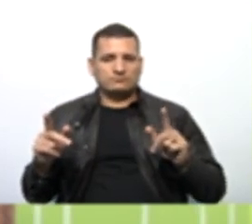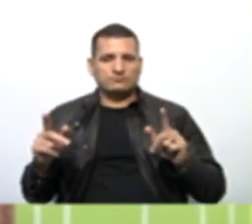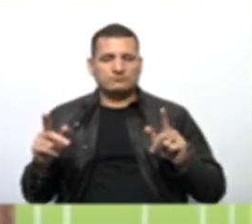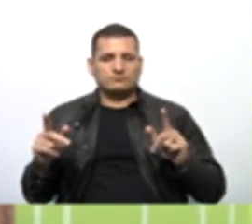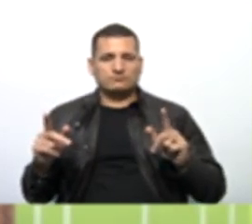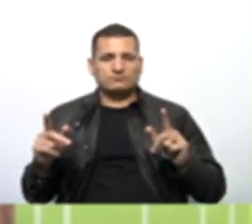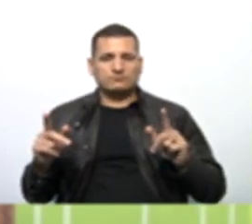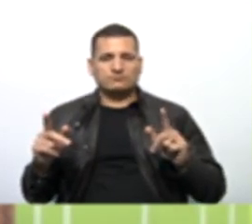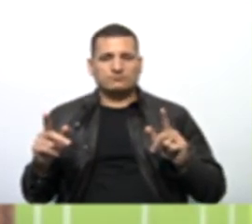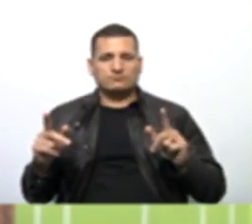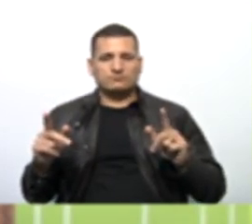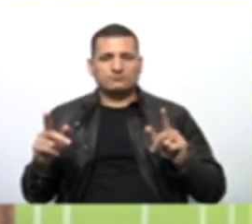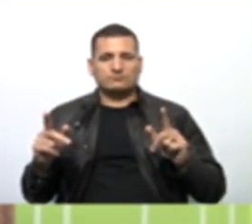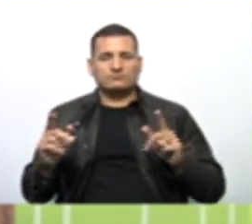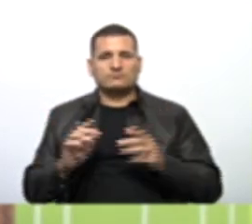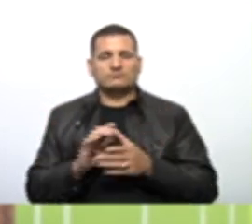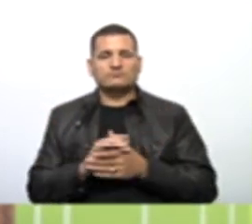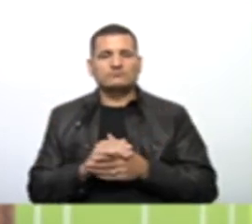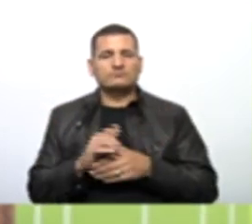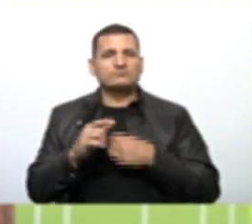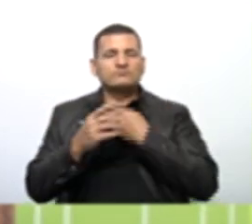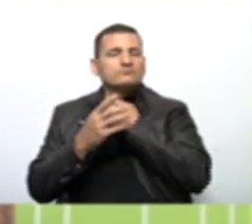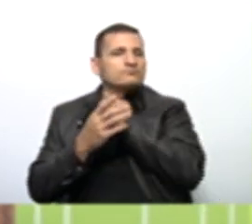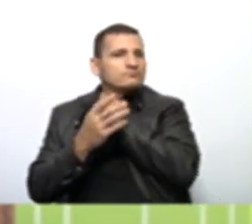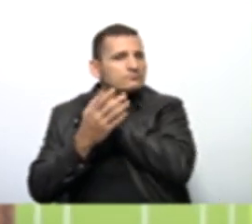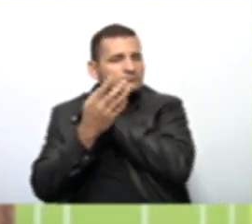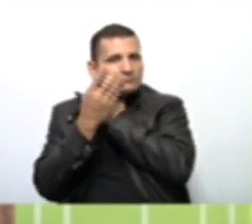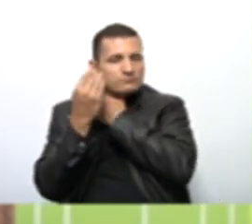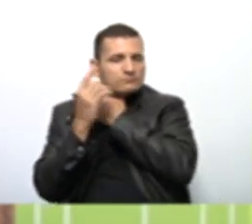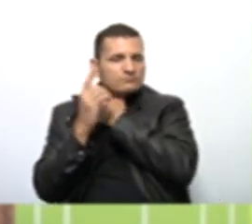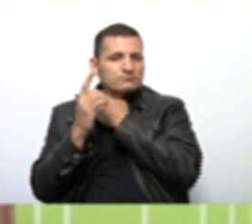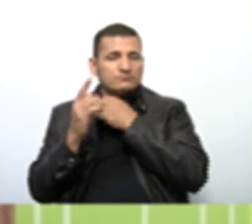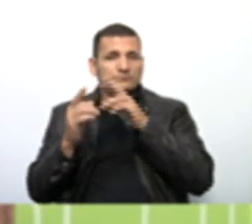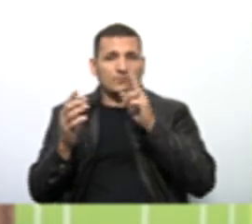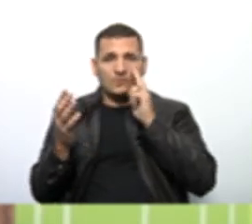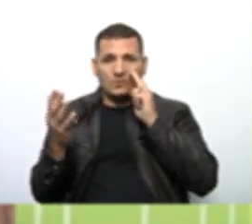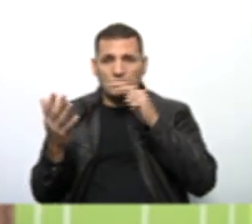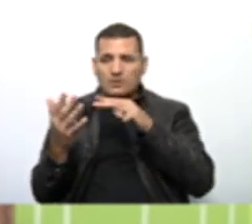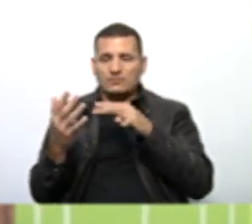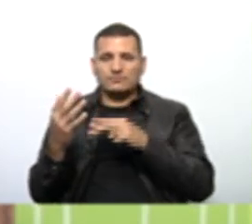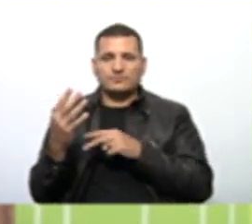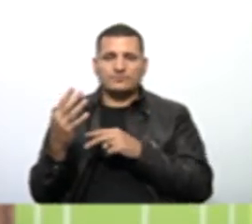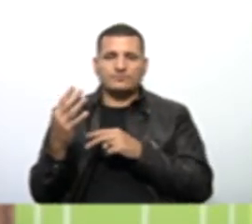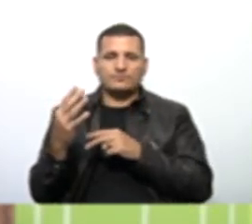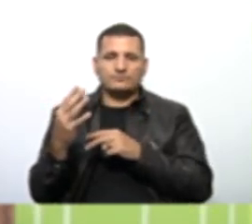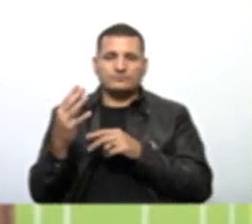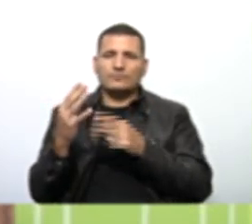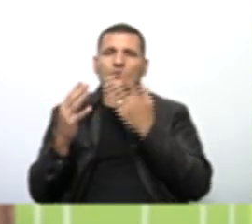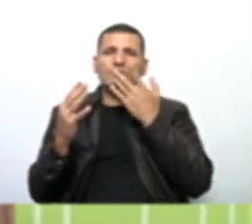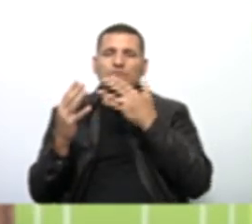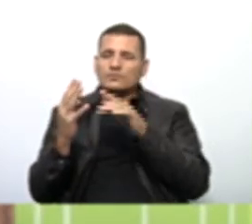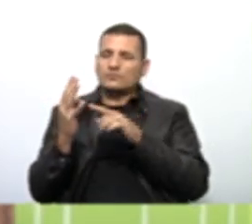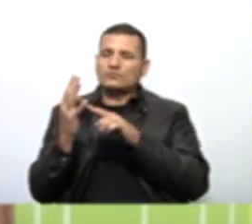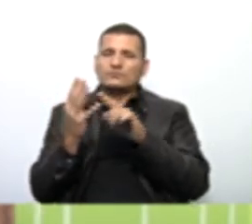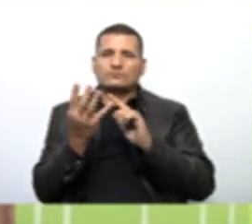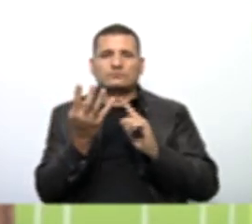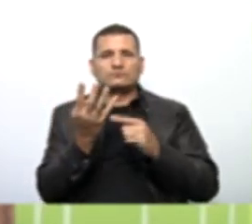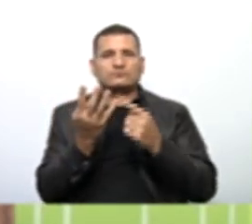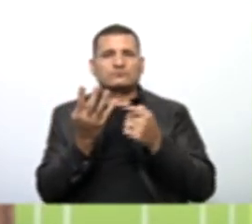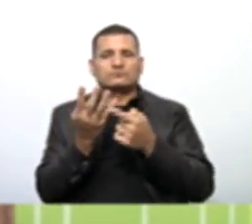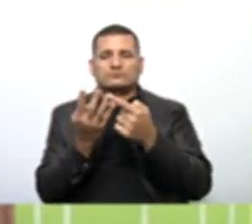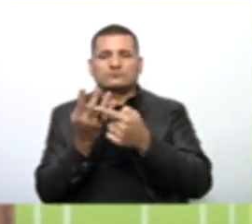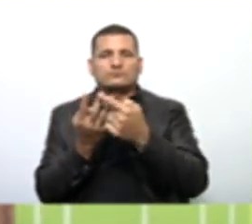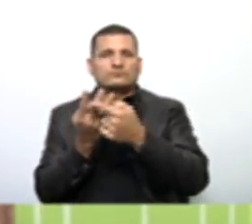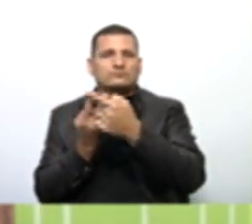ok e não esqueçam quando vocês forem olhar vocês olham bem o padrão de cores pra